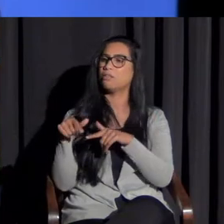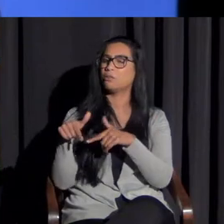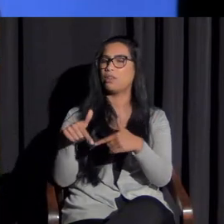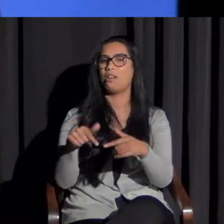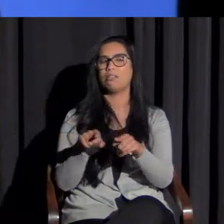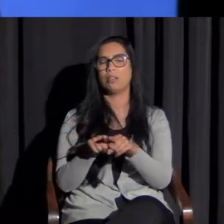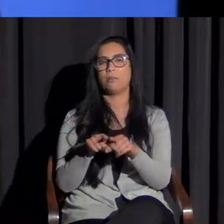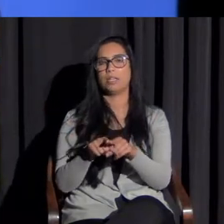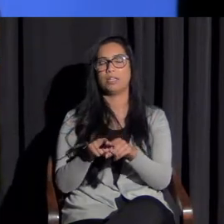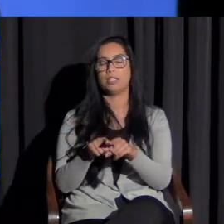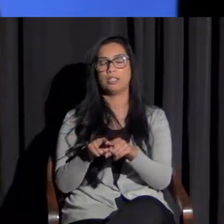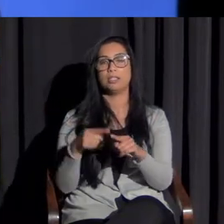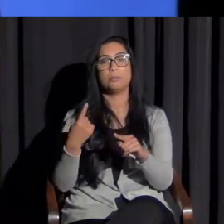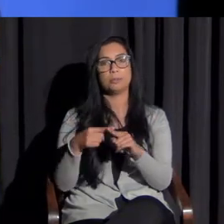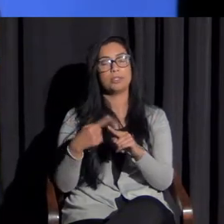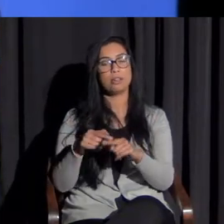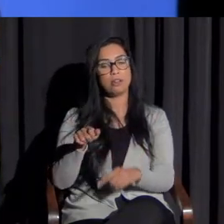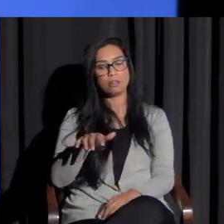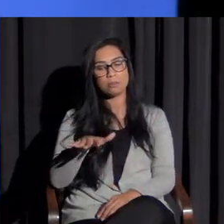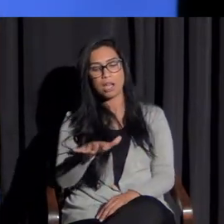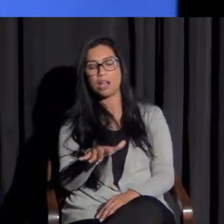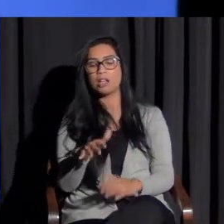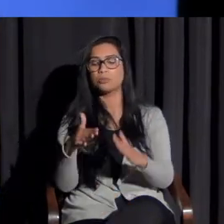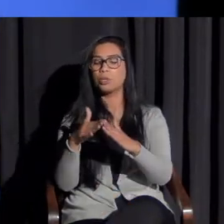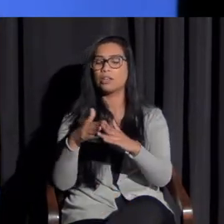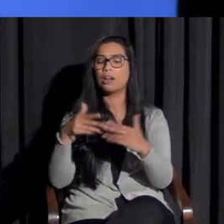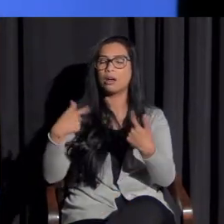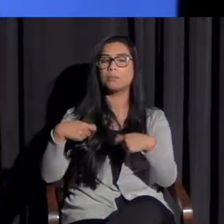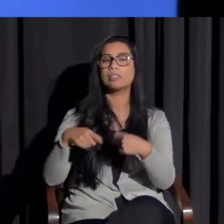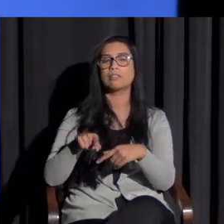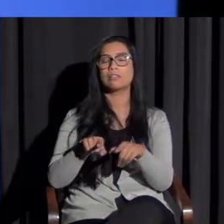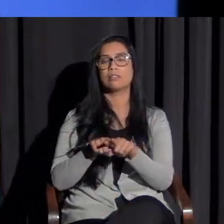moradia. Tem que empoderar nossas criançadas, né?